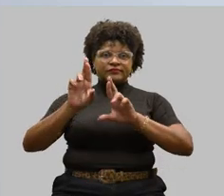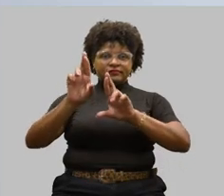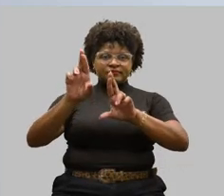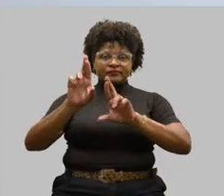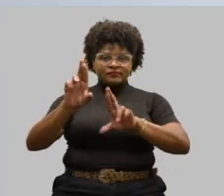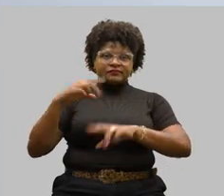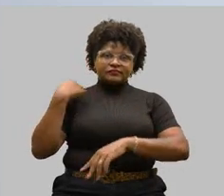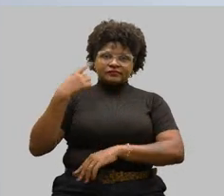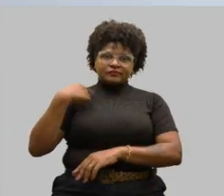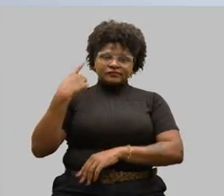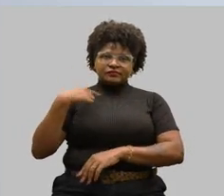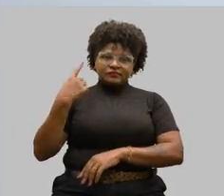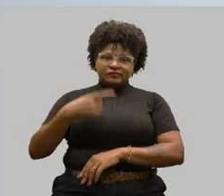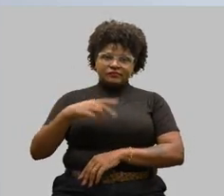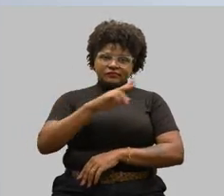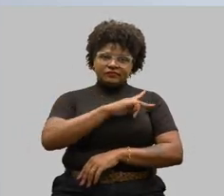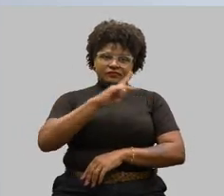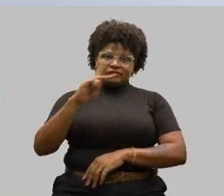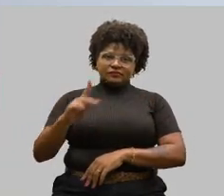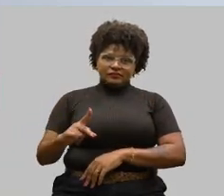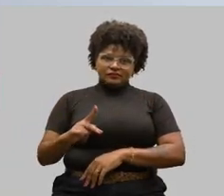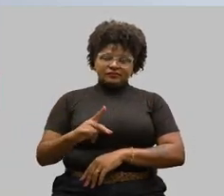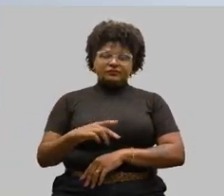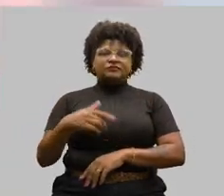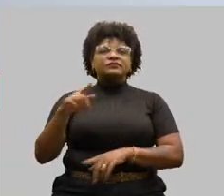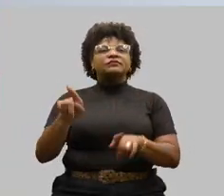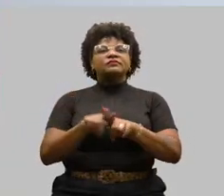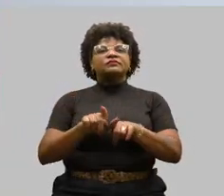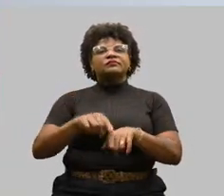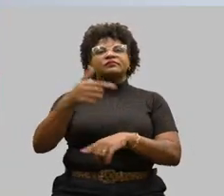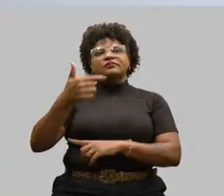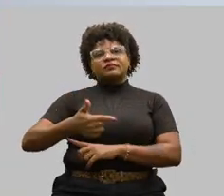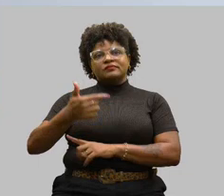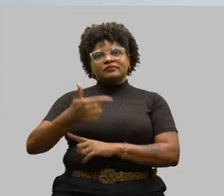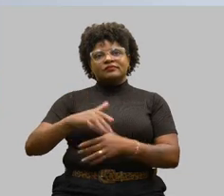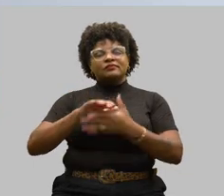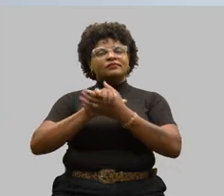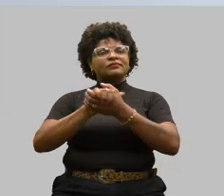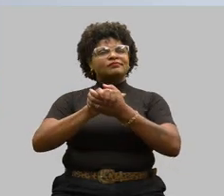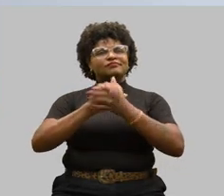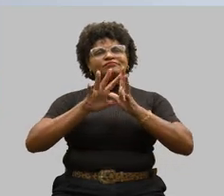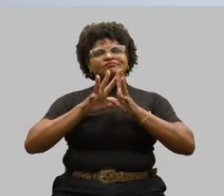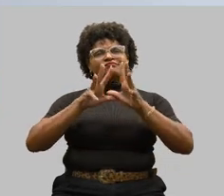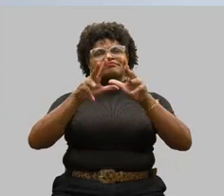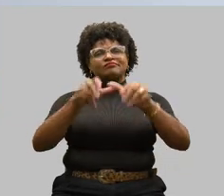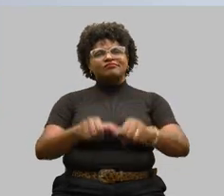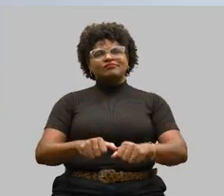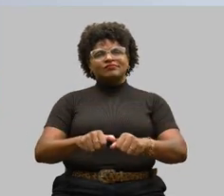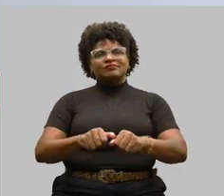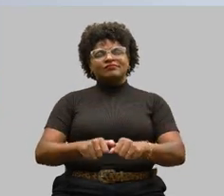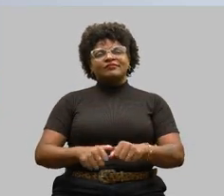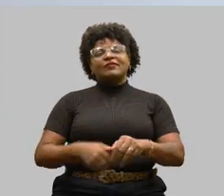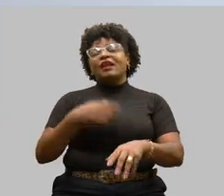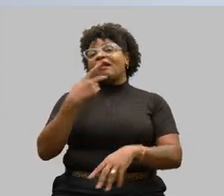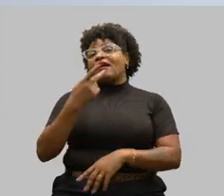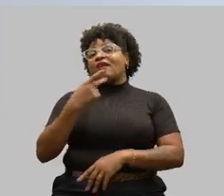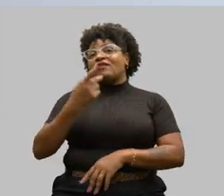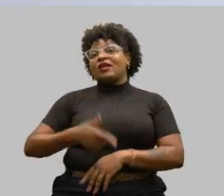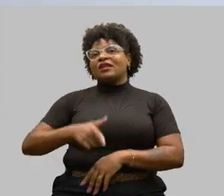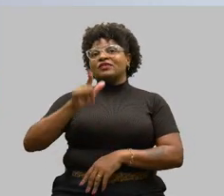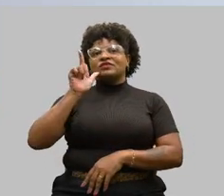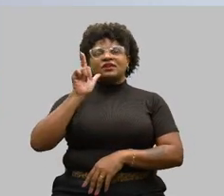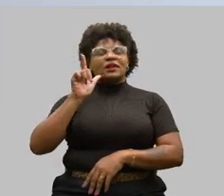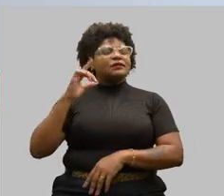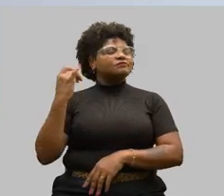presidente da Comissão e vice-presidente cumprimento a todos e a todas as falas anteriormente foram